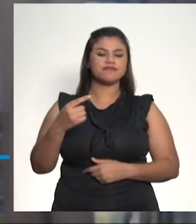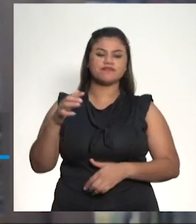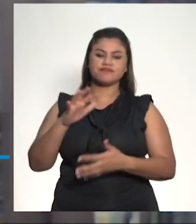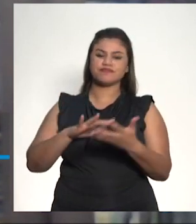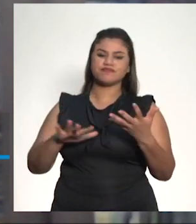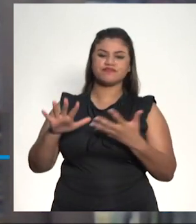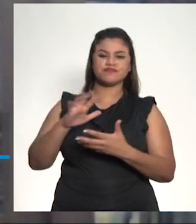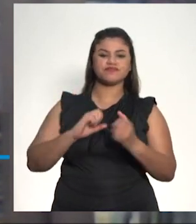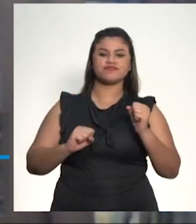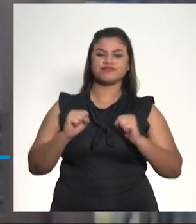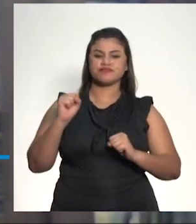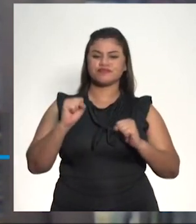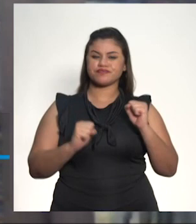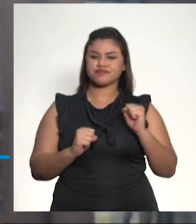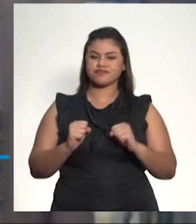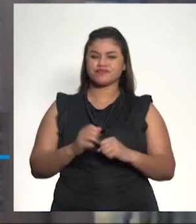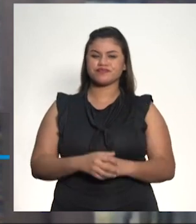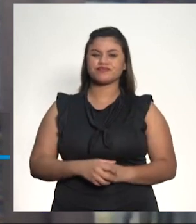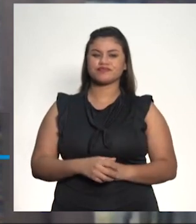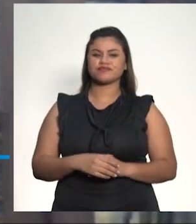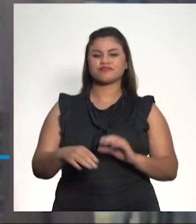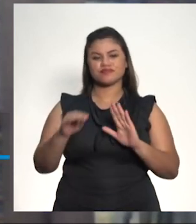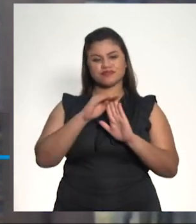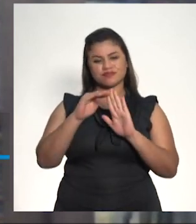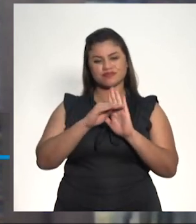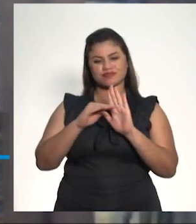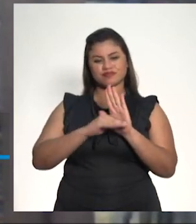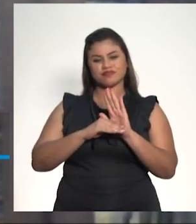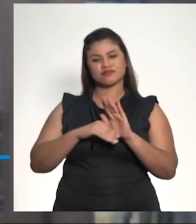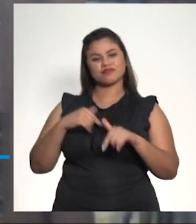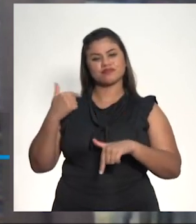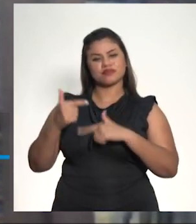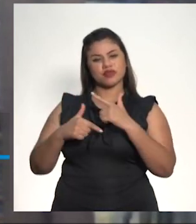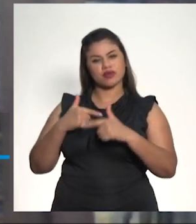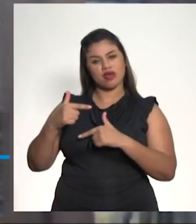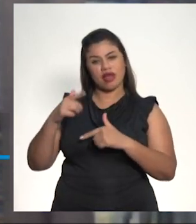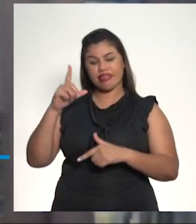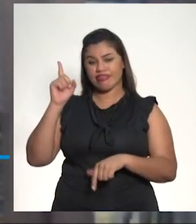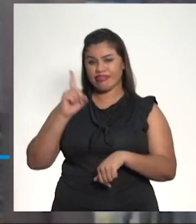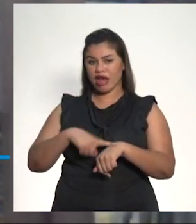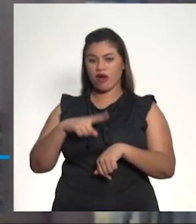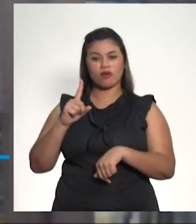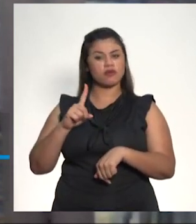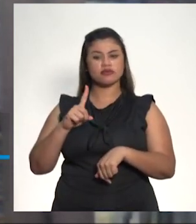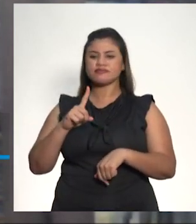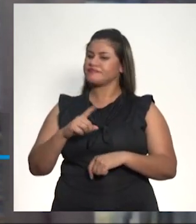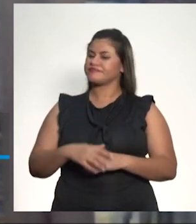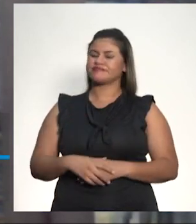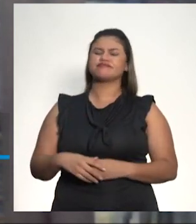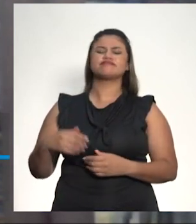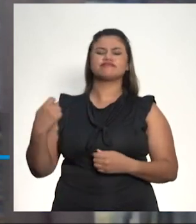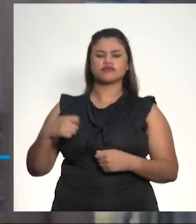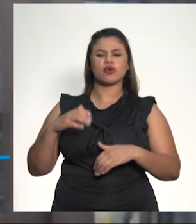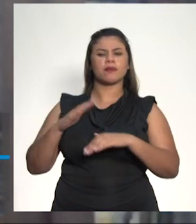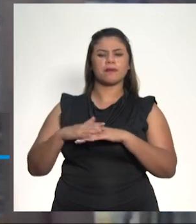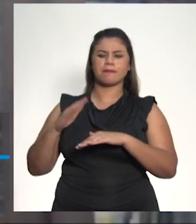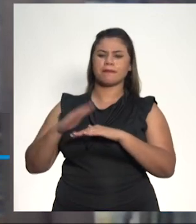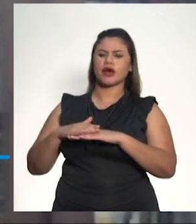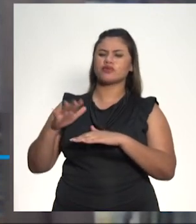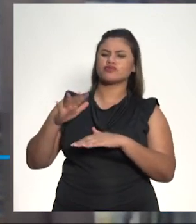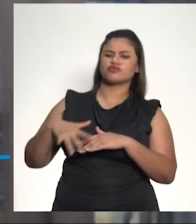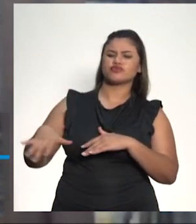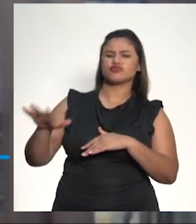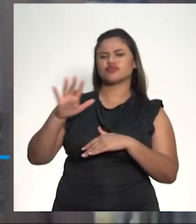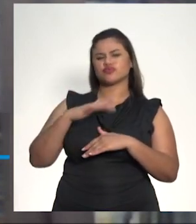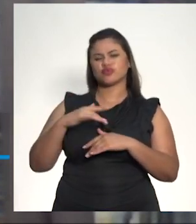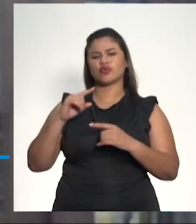Industrial, a regulamentação do trabalho não veio imediatamente. Foi necessário uma série de ações coletivas